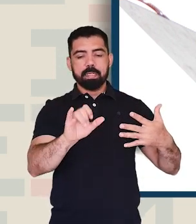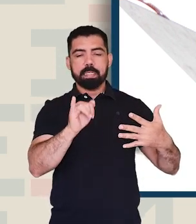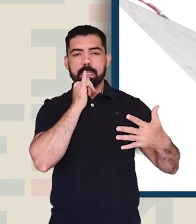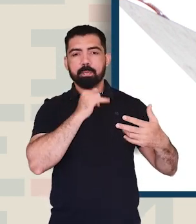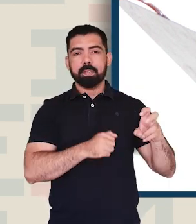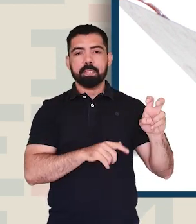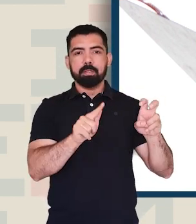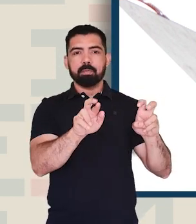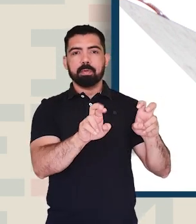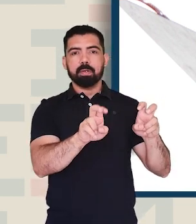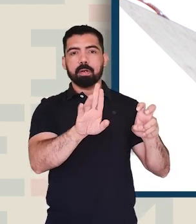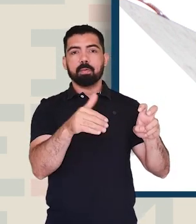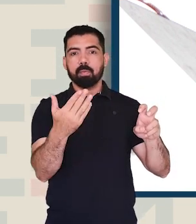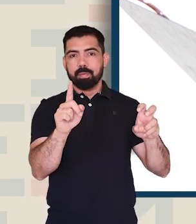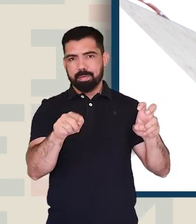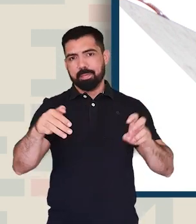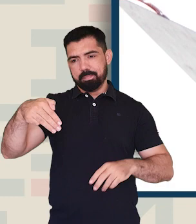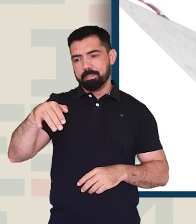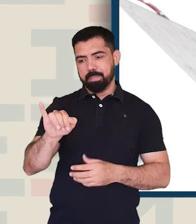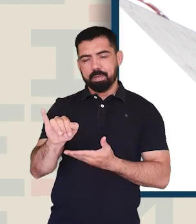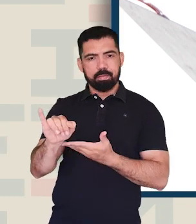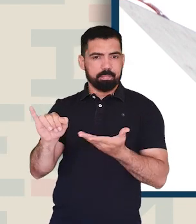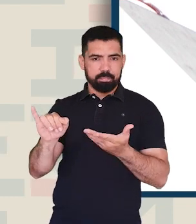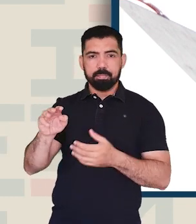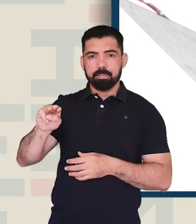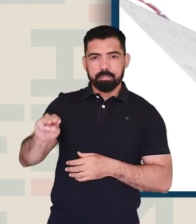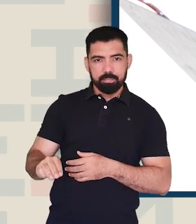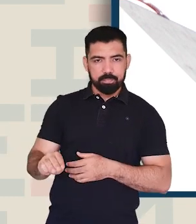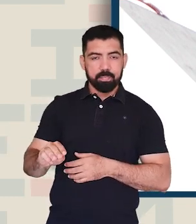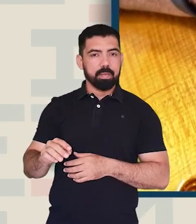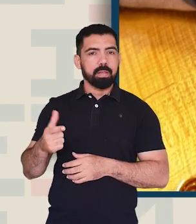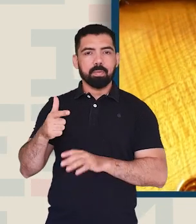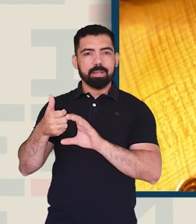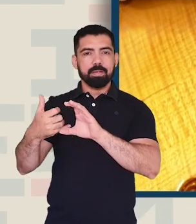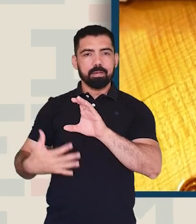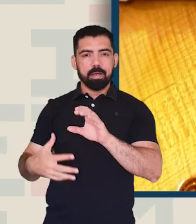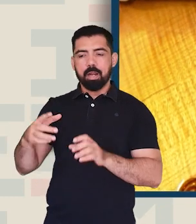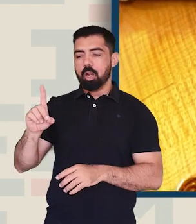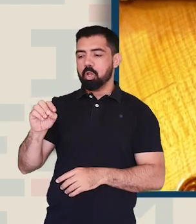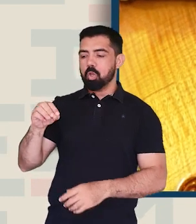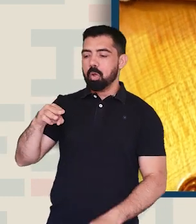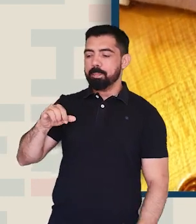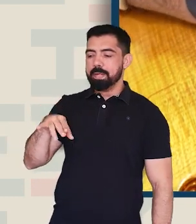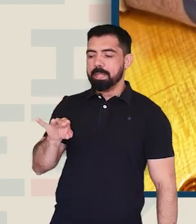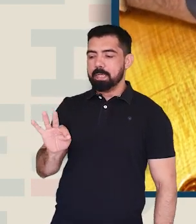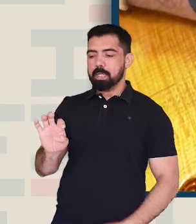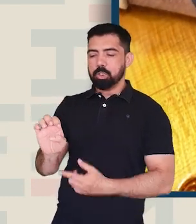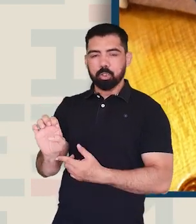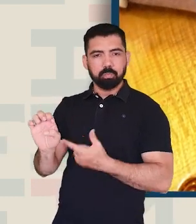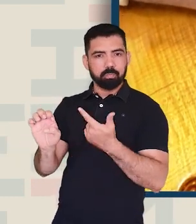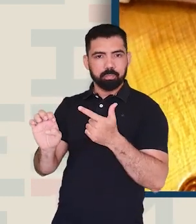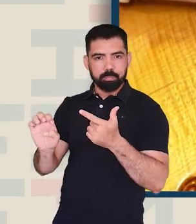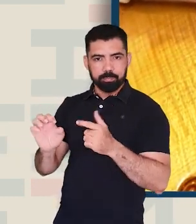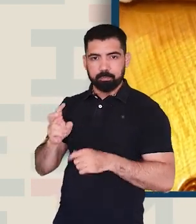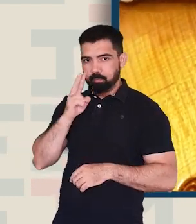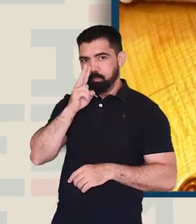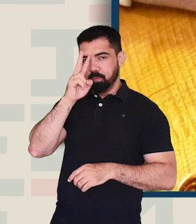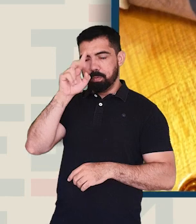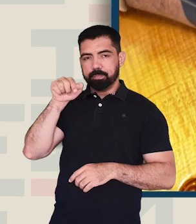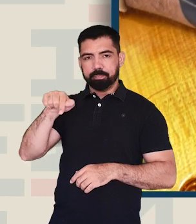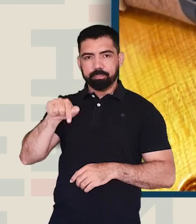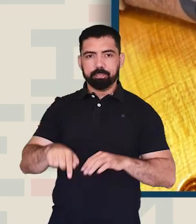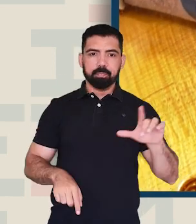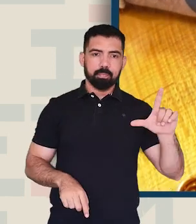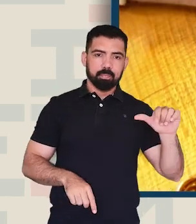dela era Mi, ele é um acorde menor, então ele não caracteriza uma dominante, por exemplo, né? Lá menor e o